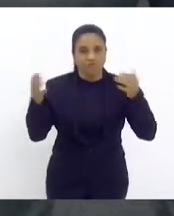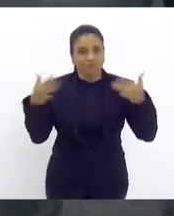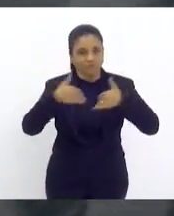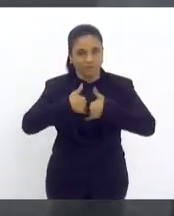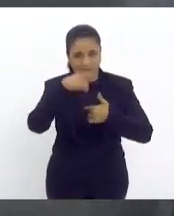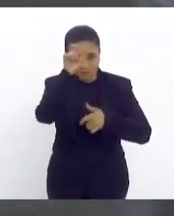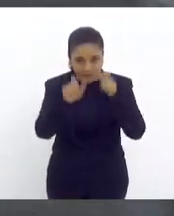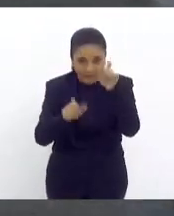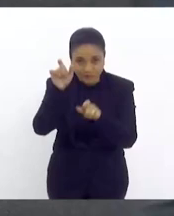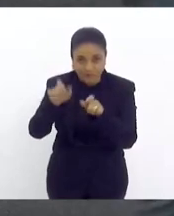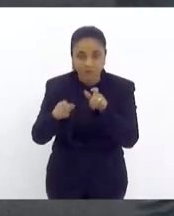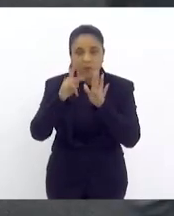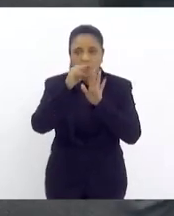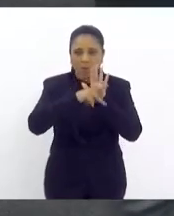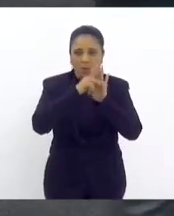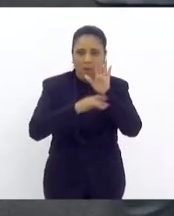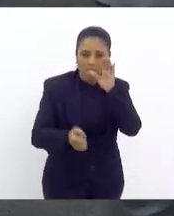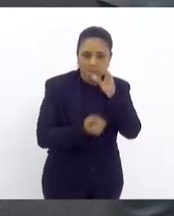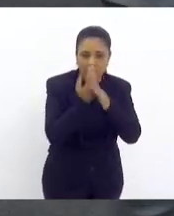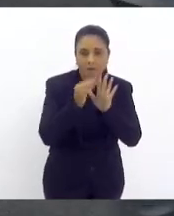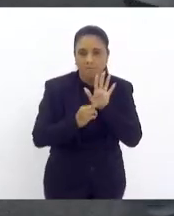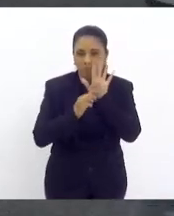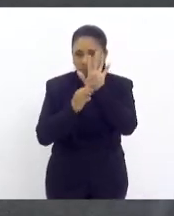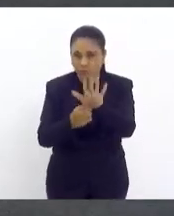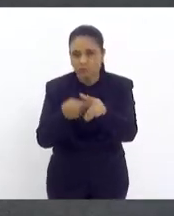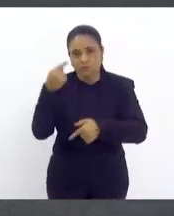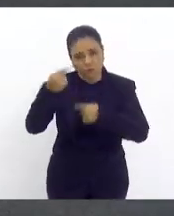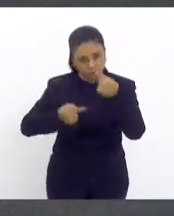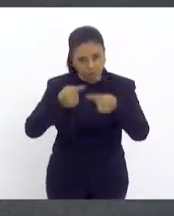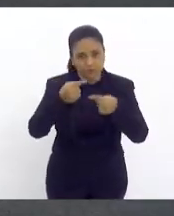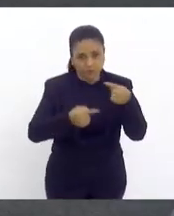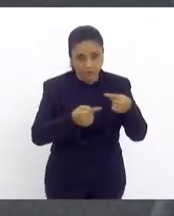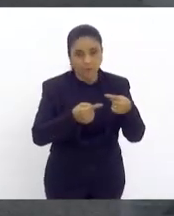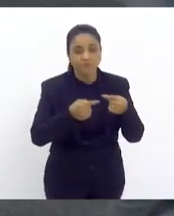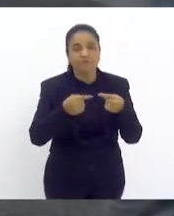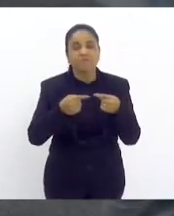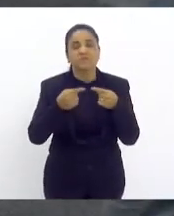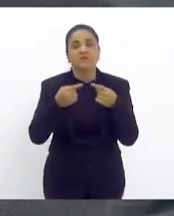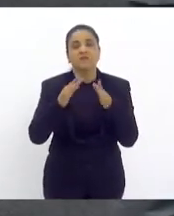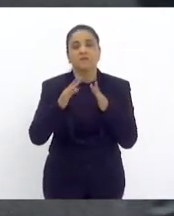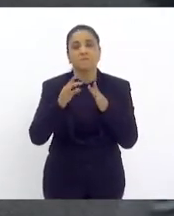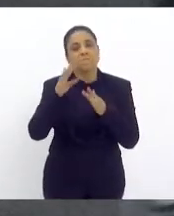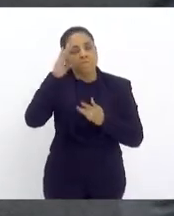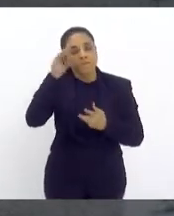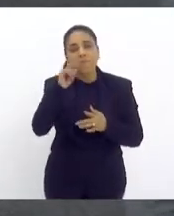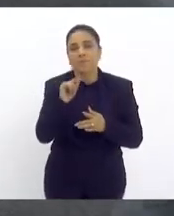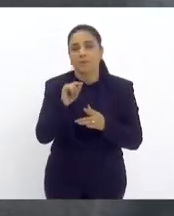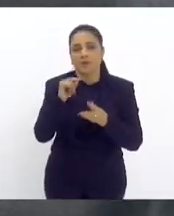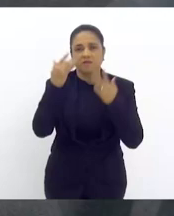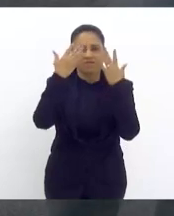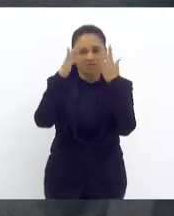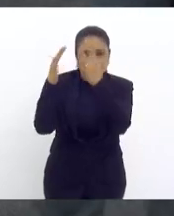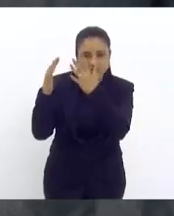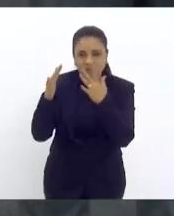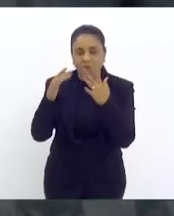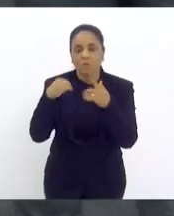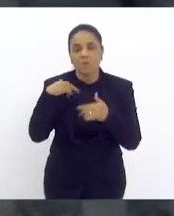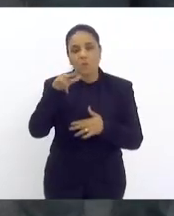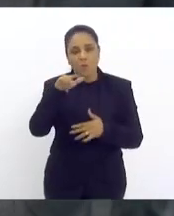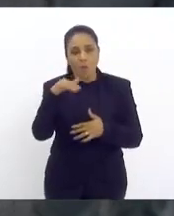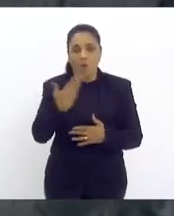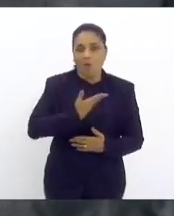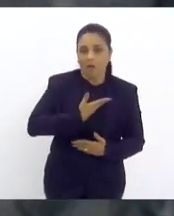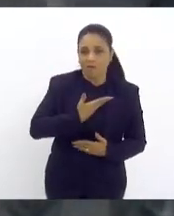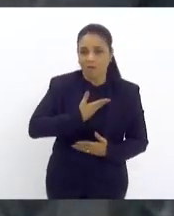apresentados muita discussão e fazer uma saudação mais do que especial ao meu amigo meu irmão Deputado Fred Pacheco